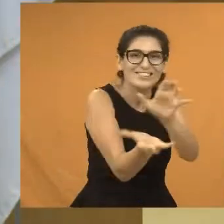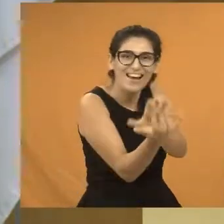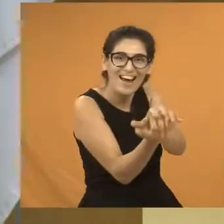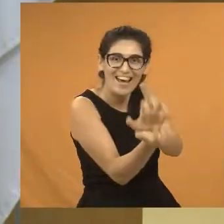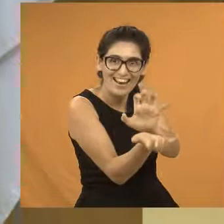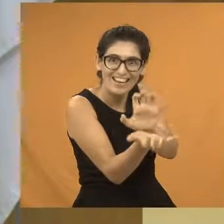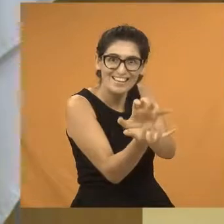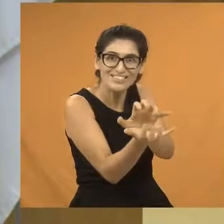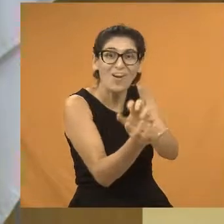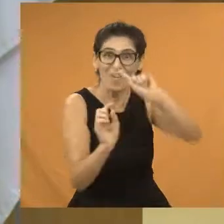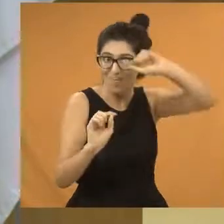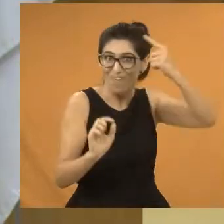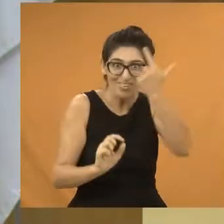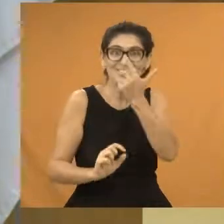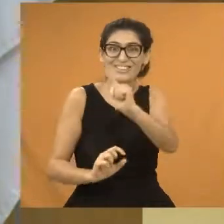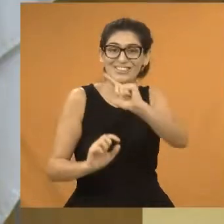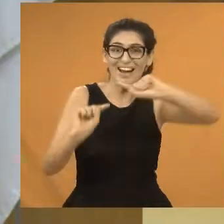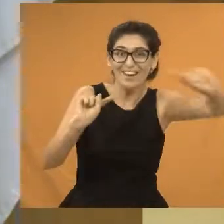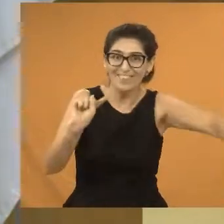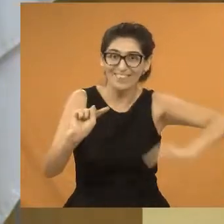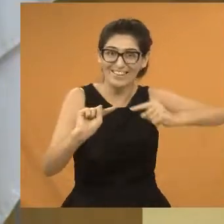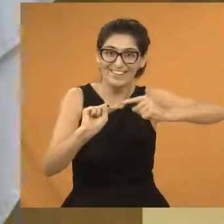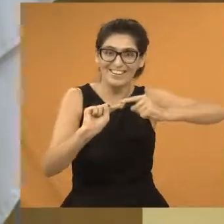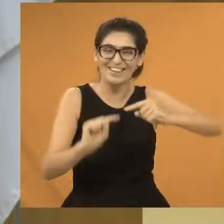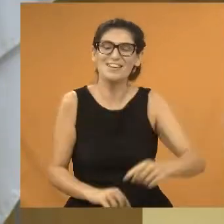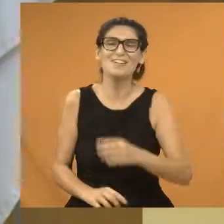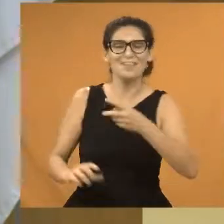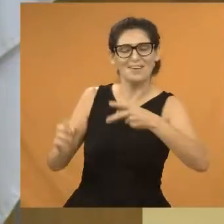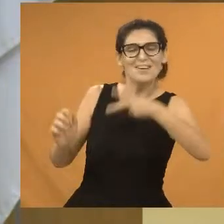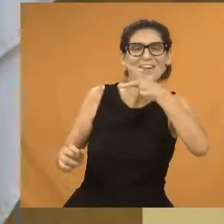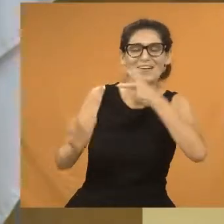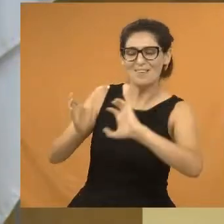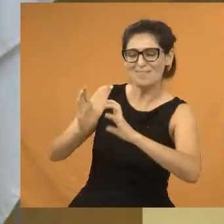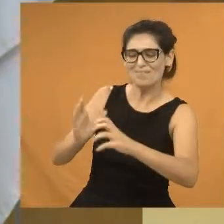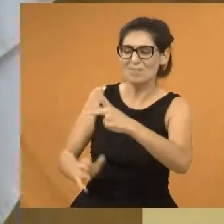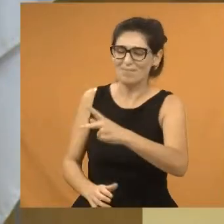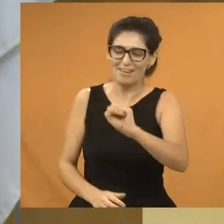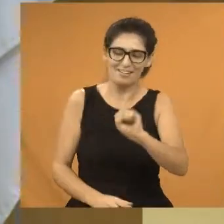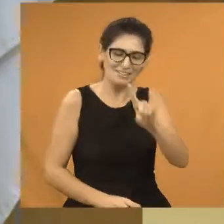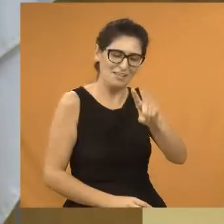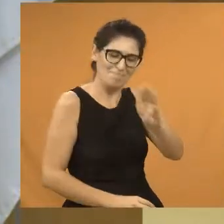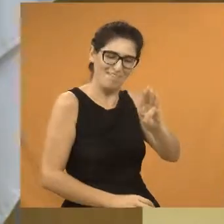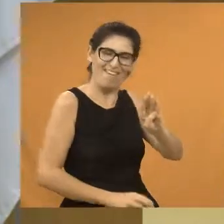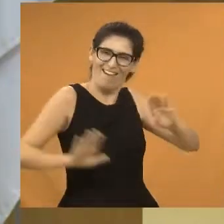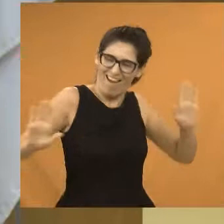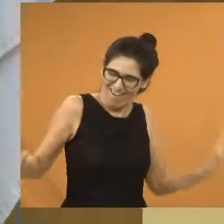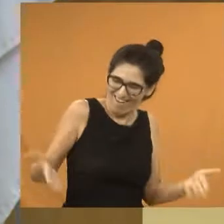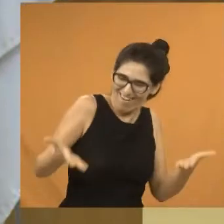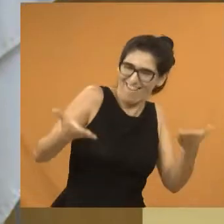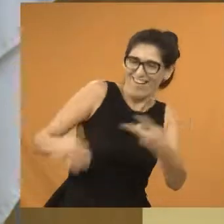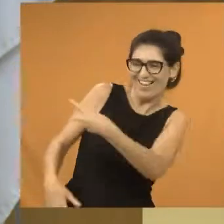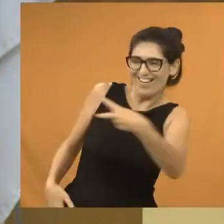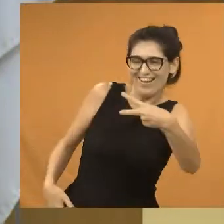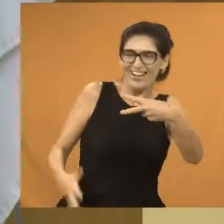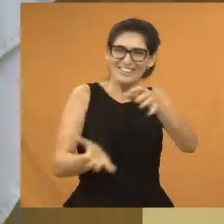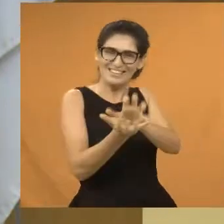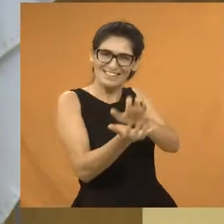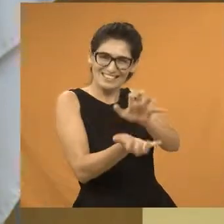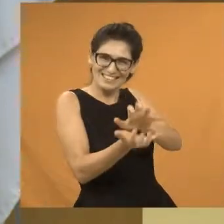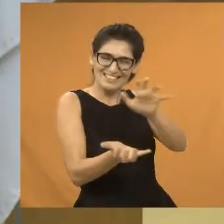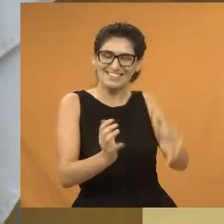Jacareí. É o PSDB de Jacareí acelerando Jacareí. E falando aí em acelerar, quero parabenizar,